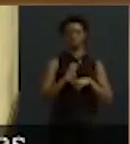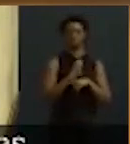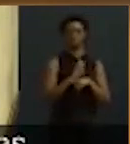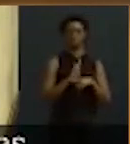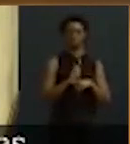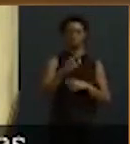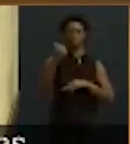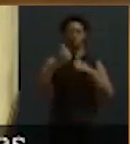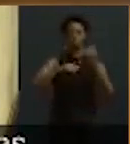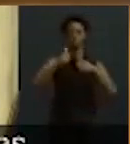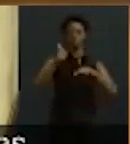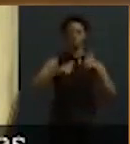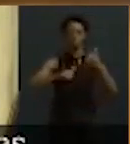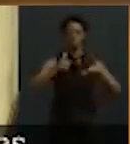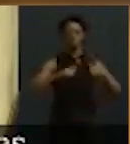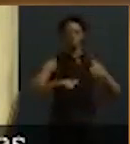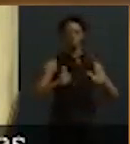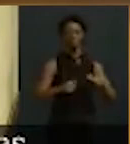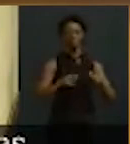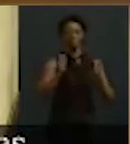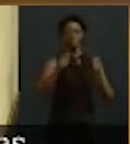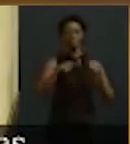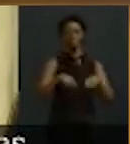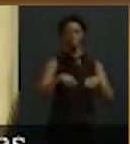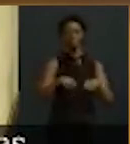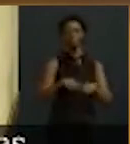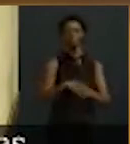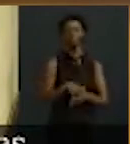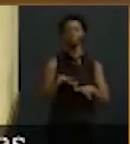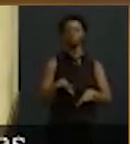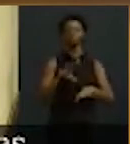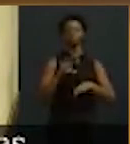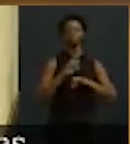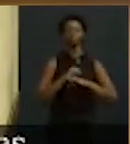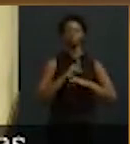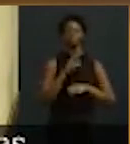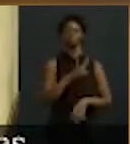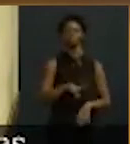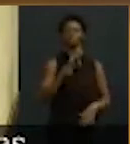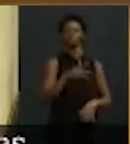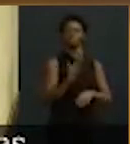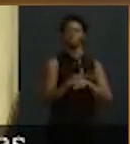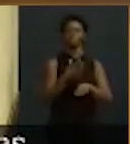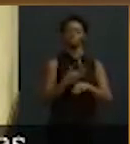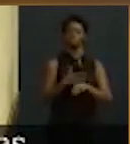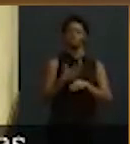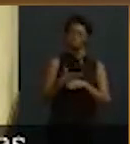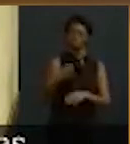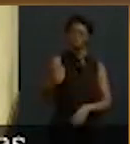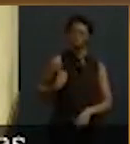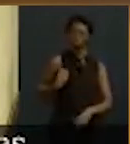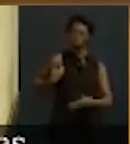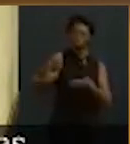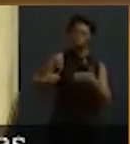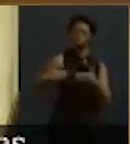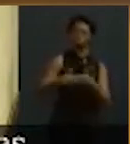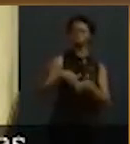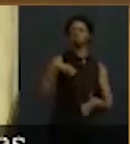sendo avaliadas a possibilidade de aderência dessas práticas à rotina do MPRJ,